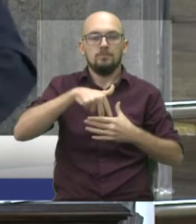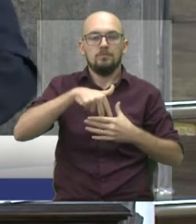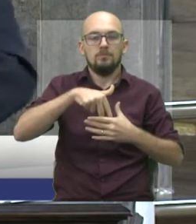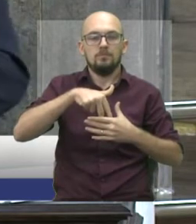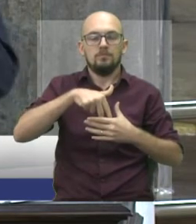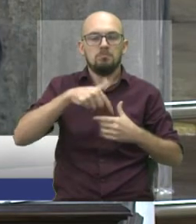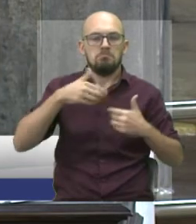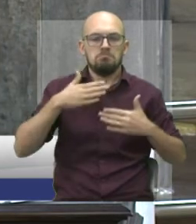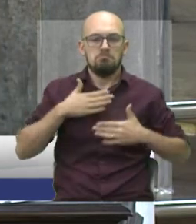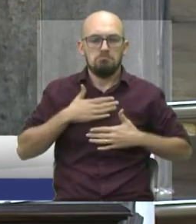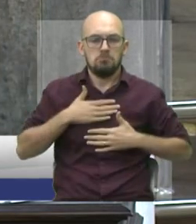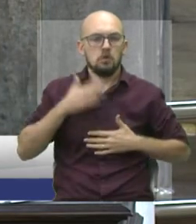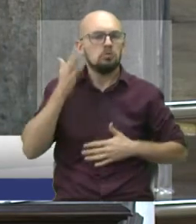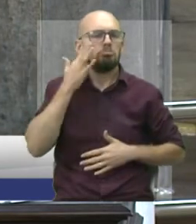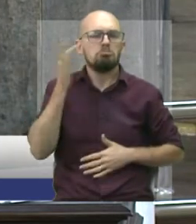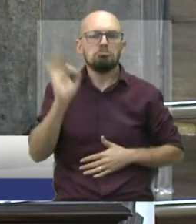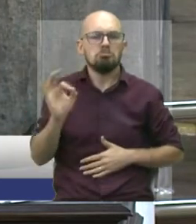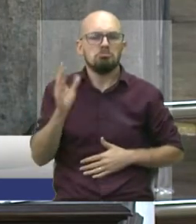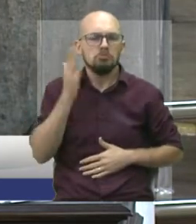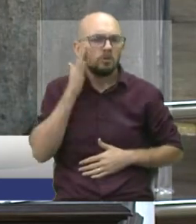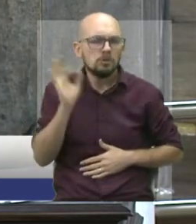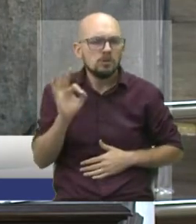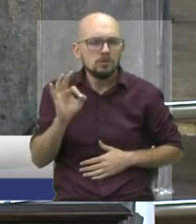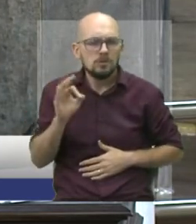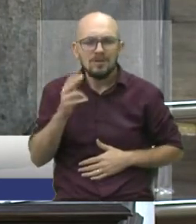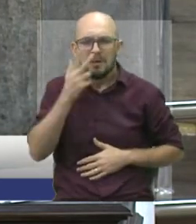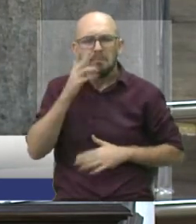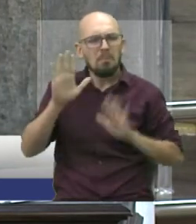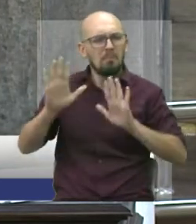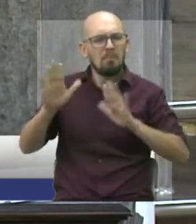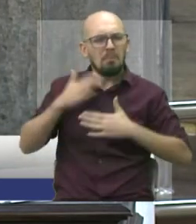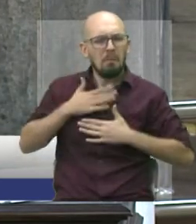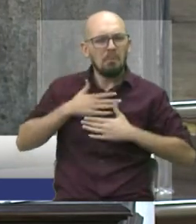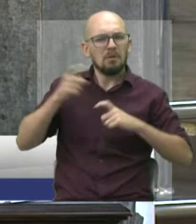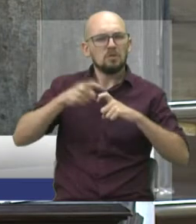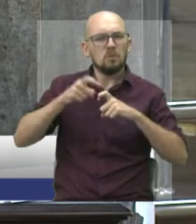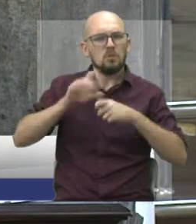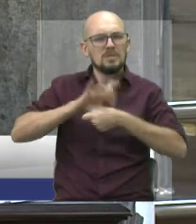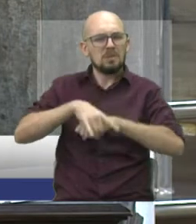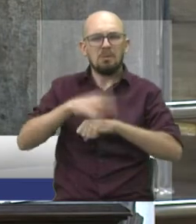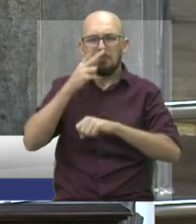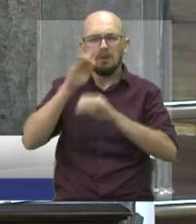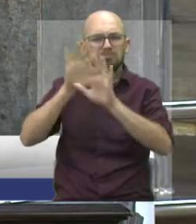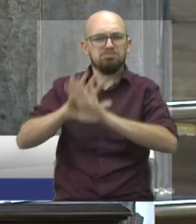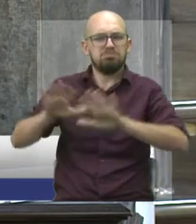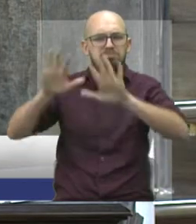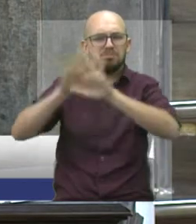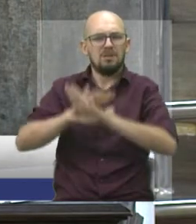Eu não entendi o que ele falou, para mim ele subiu aqui sem fundamento nenhum.